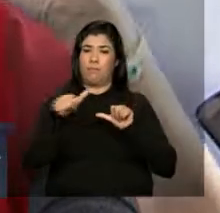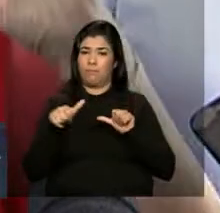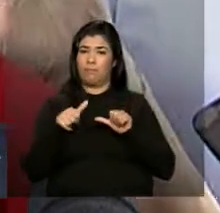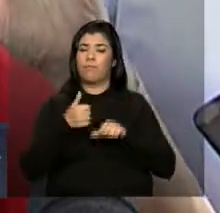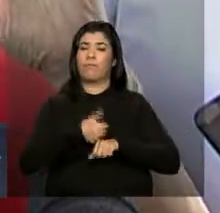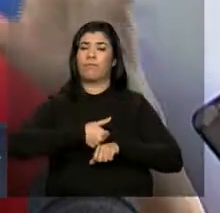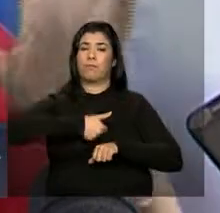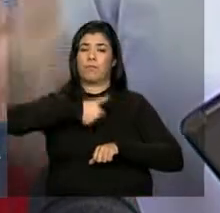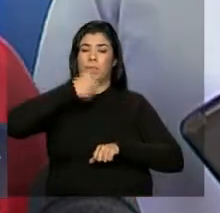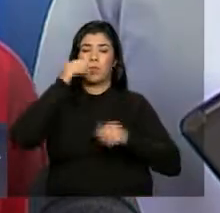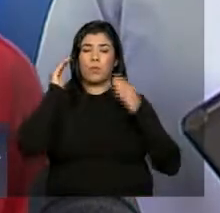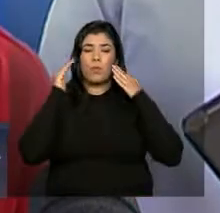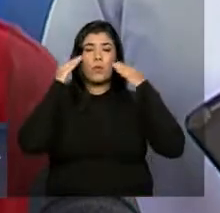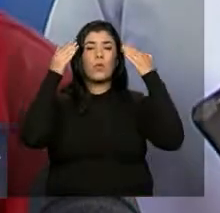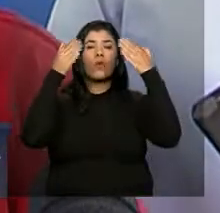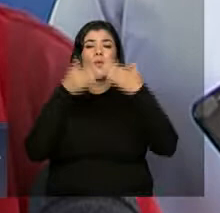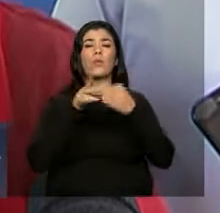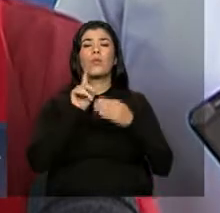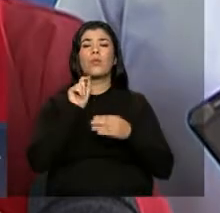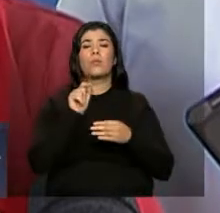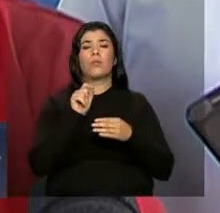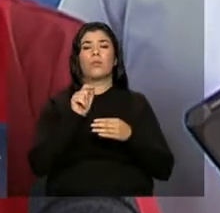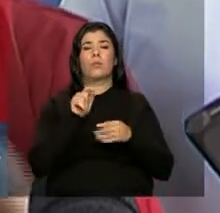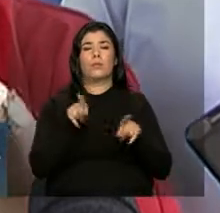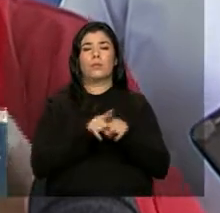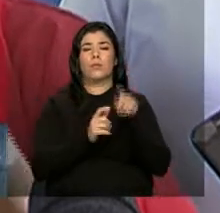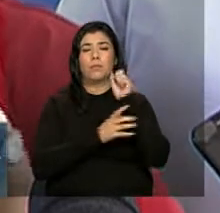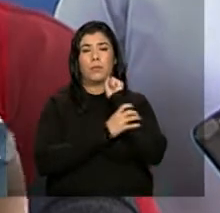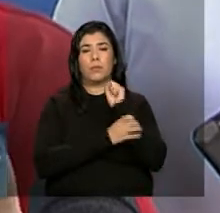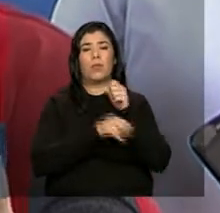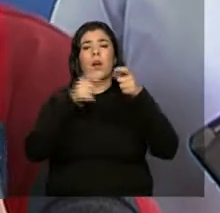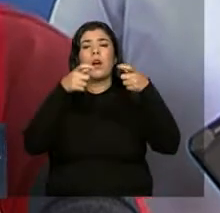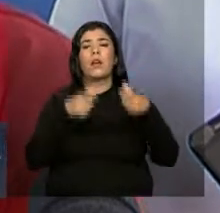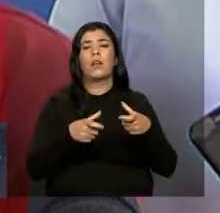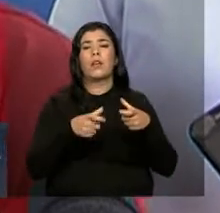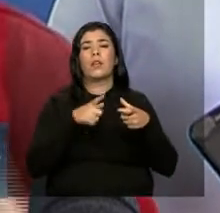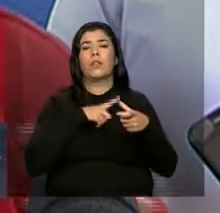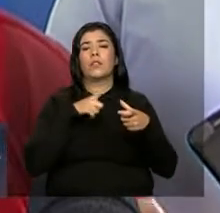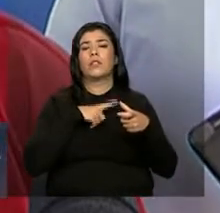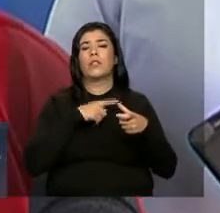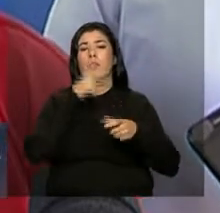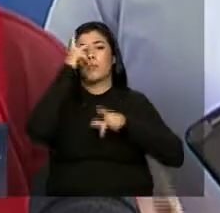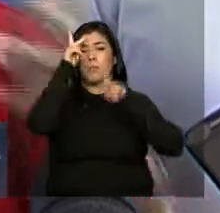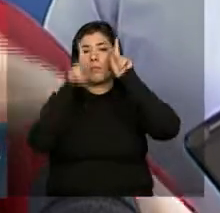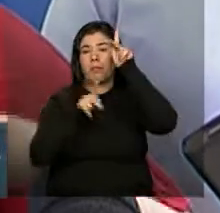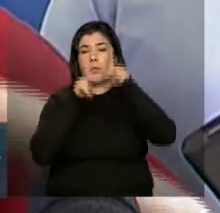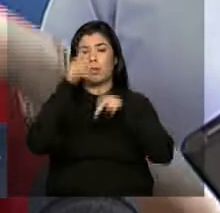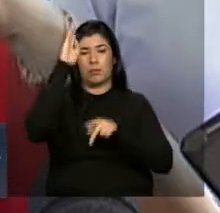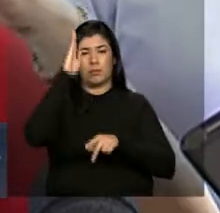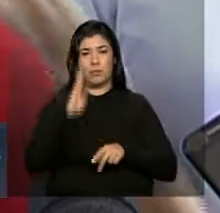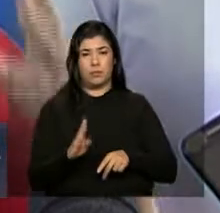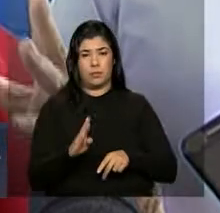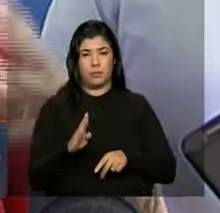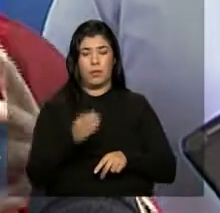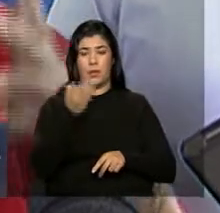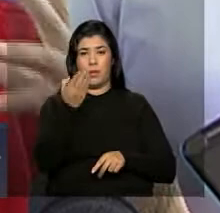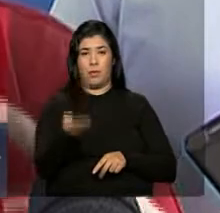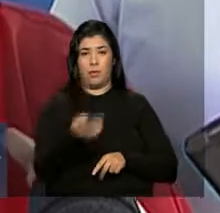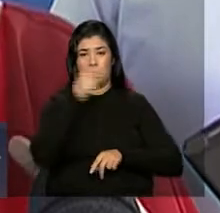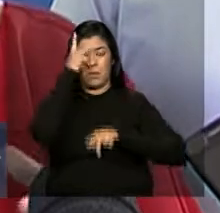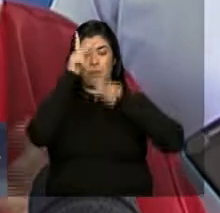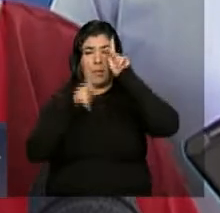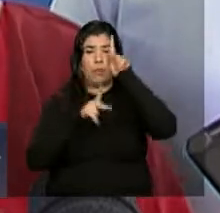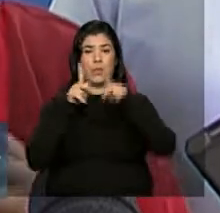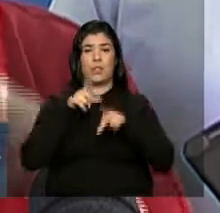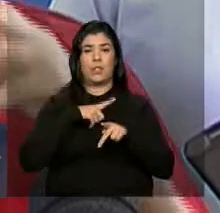vamos focar na importância que é garantir também para onde se concentra a população no Brasil. A população no Brasil é